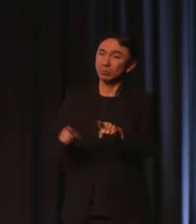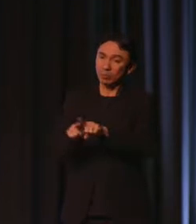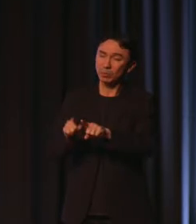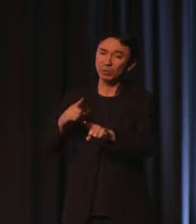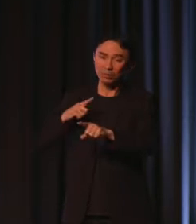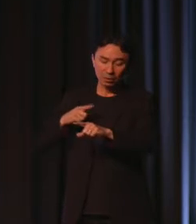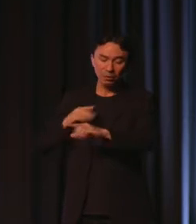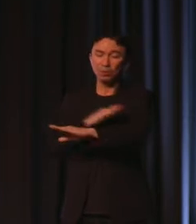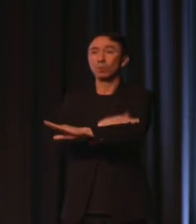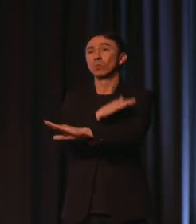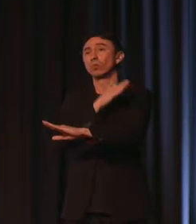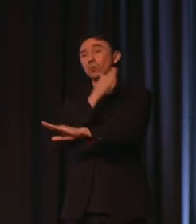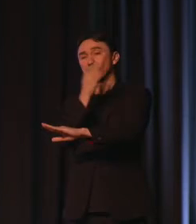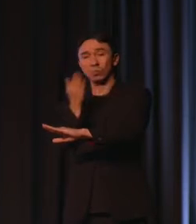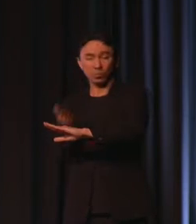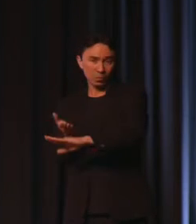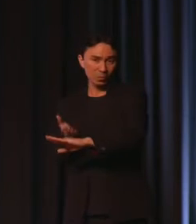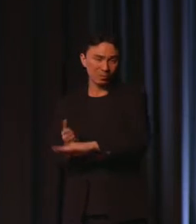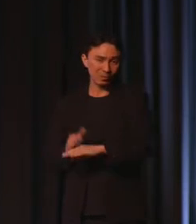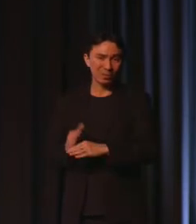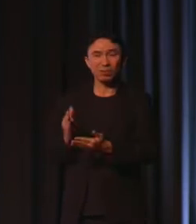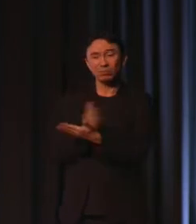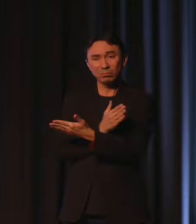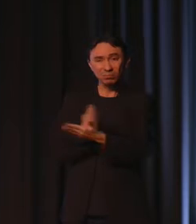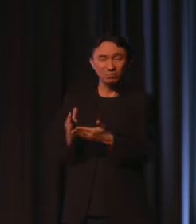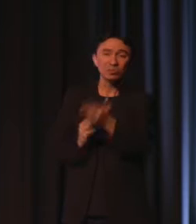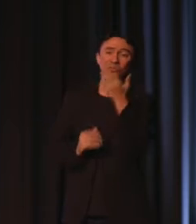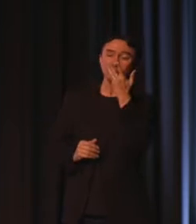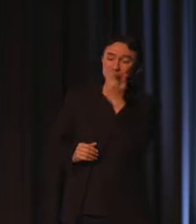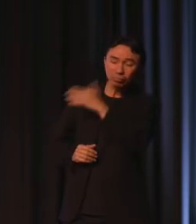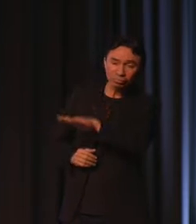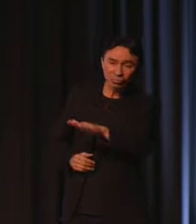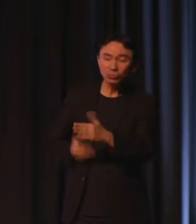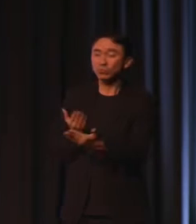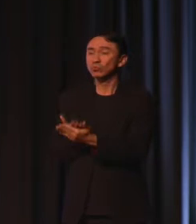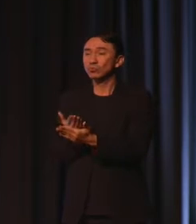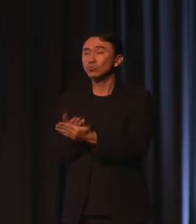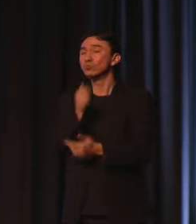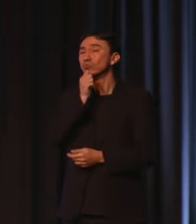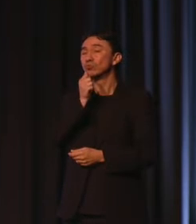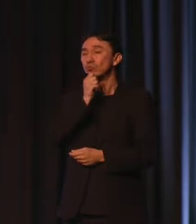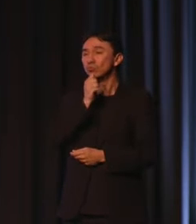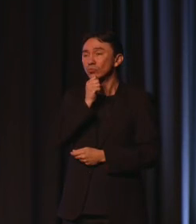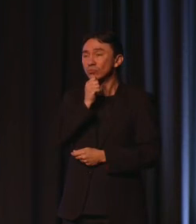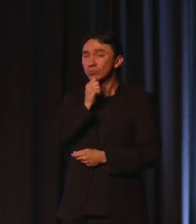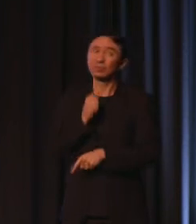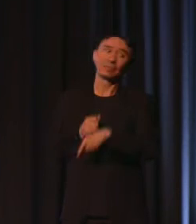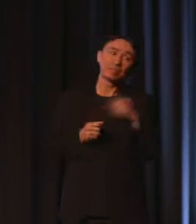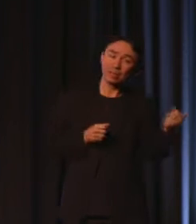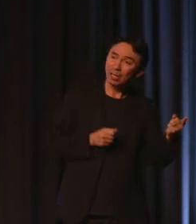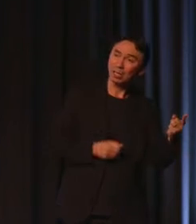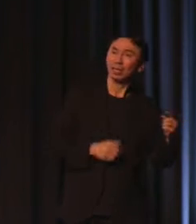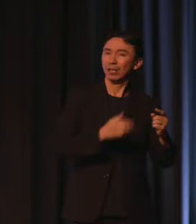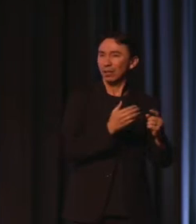do infantil que atualmente não estuda e dos adultos a grande maioria acaba não